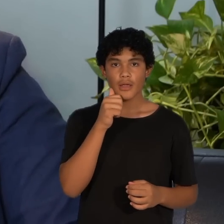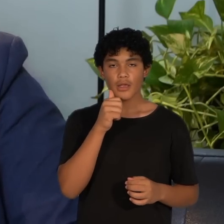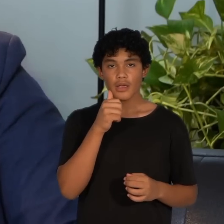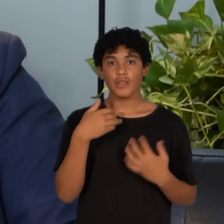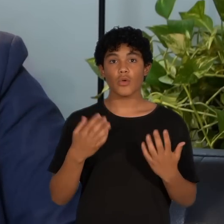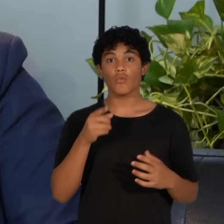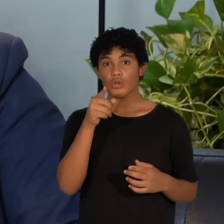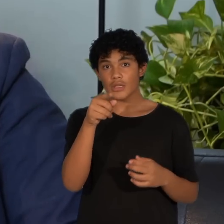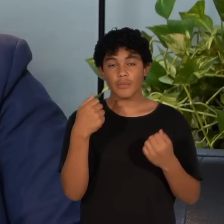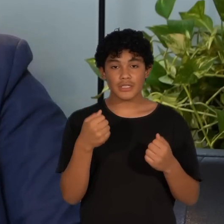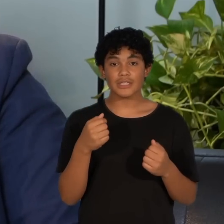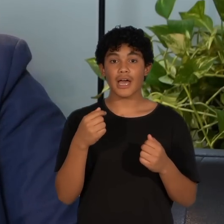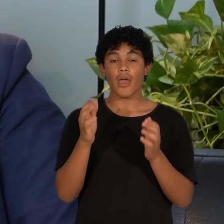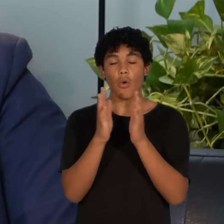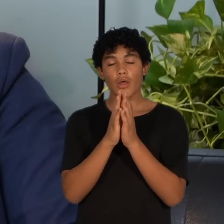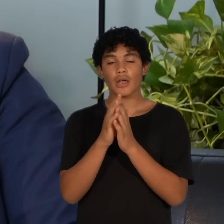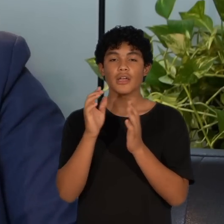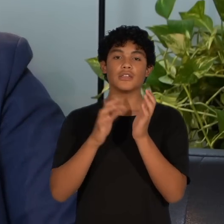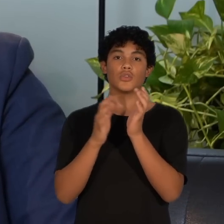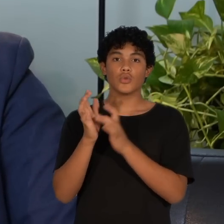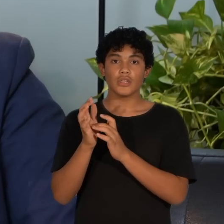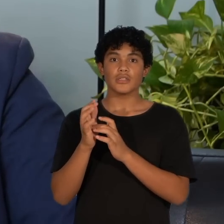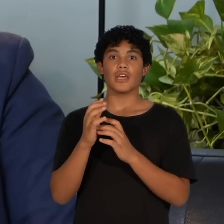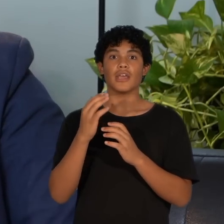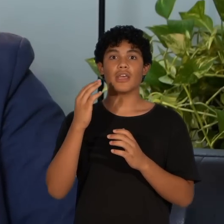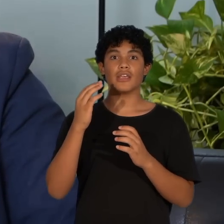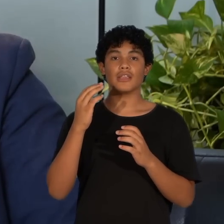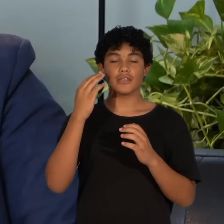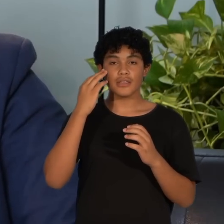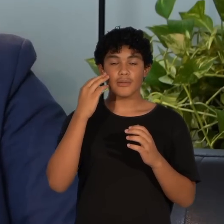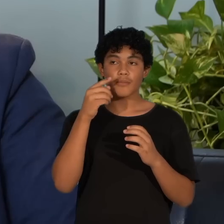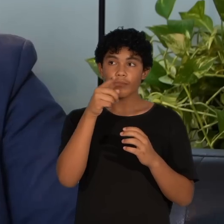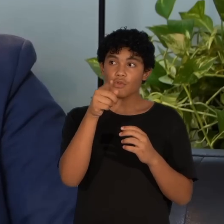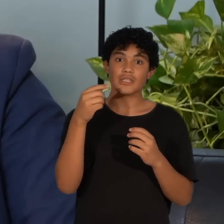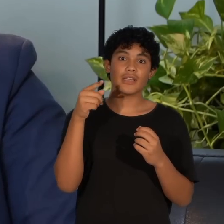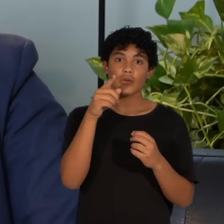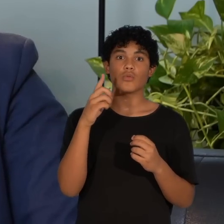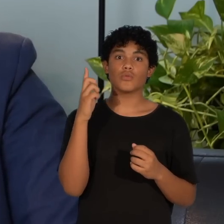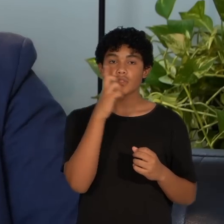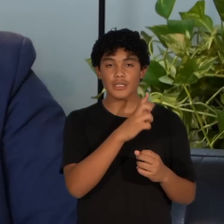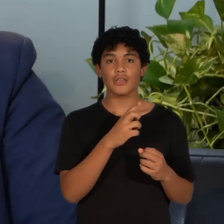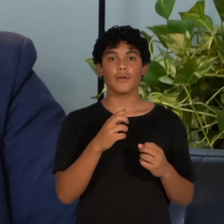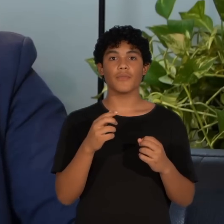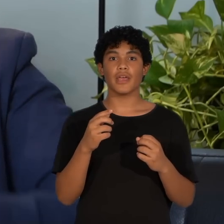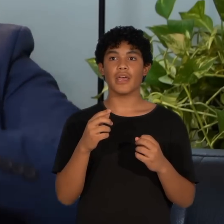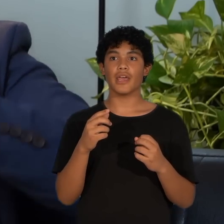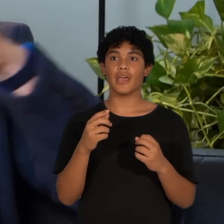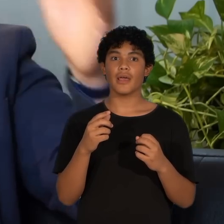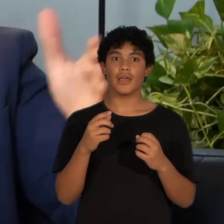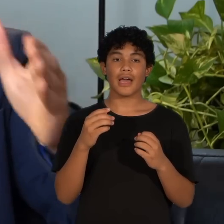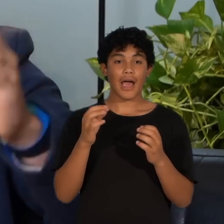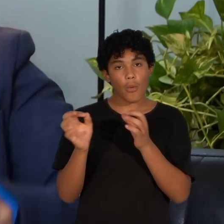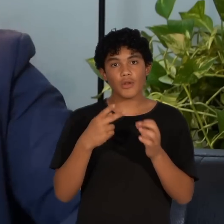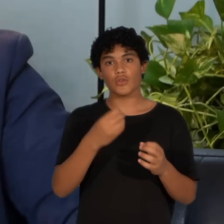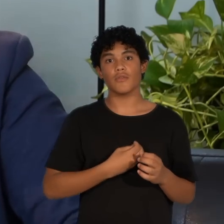para Deus te mostrar o que você precisa corrigir, para que Deus possa te abençoar sem medida, plenamente, para você ser